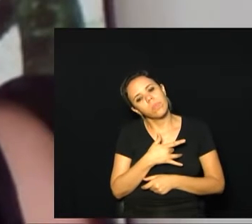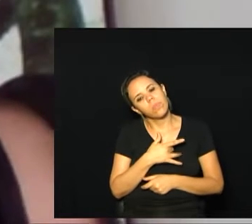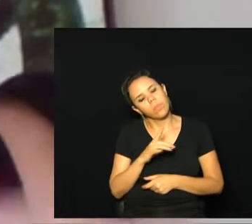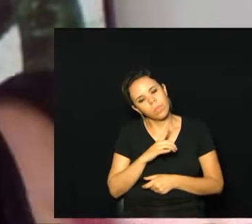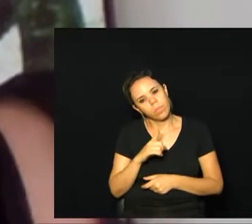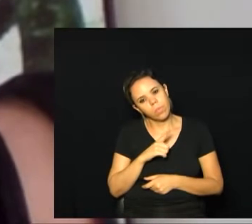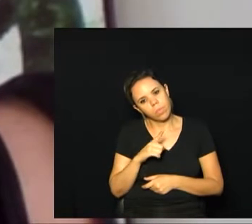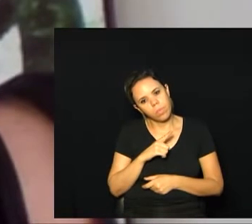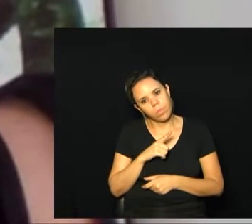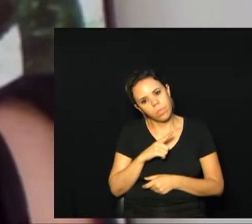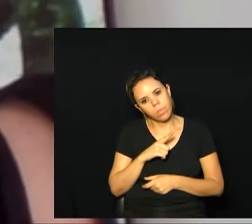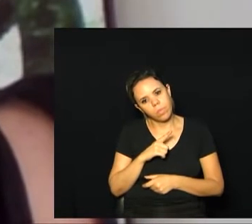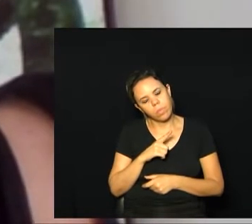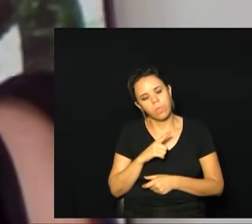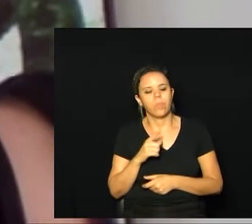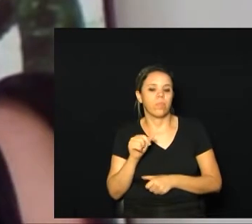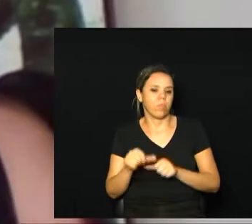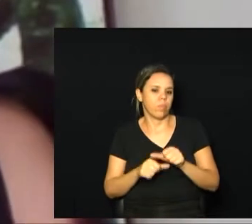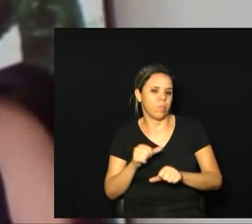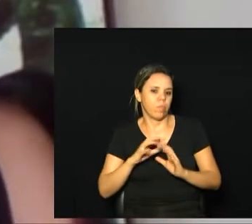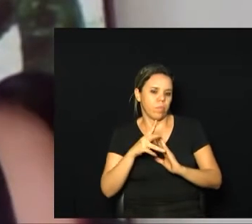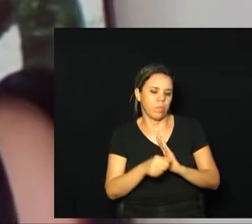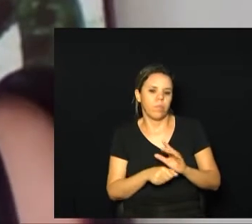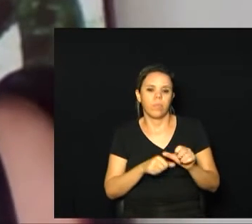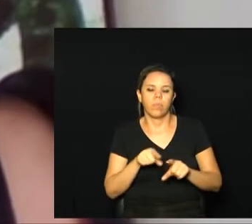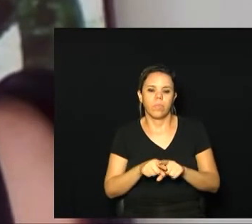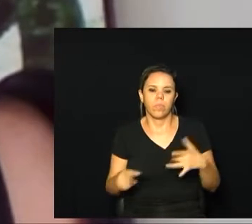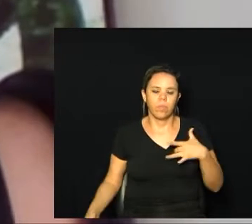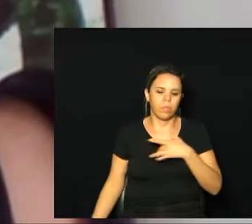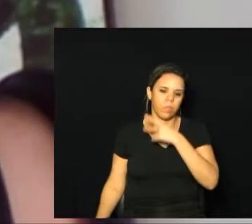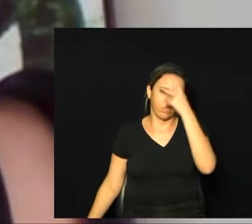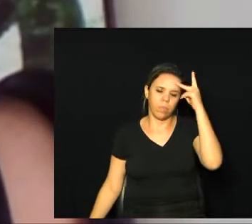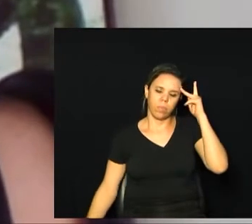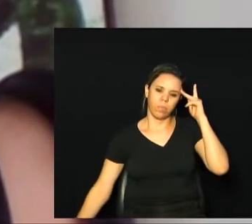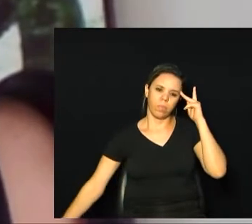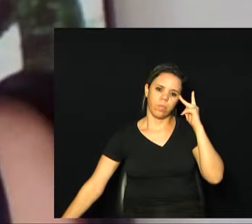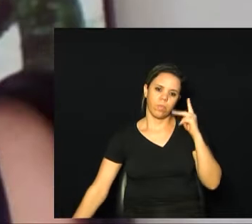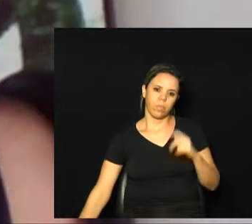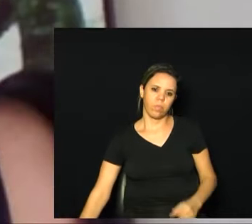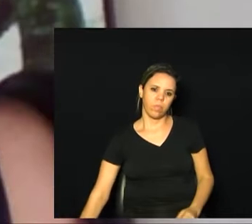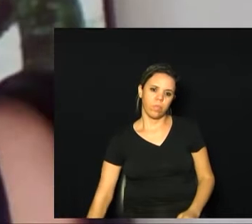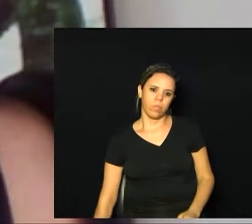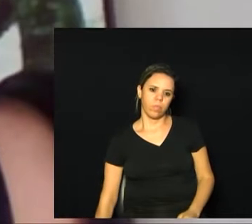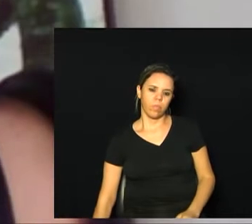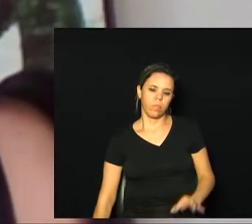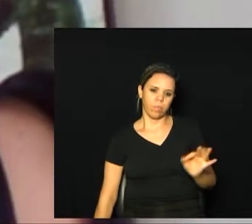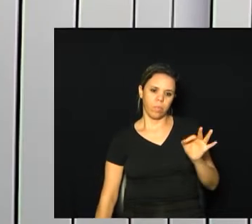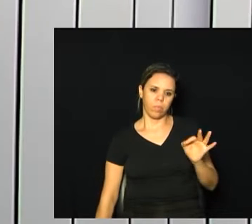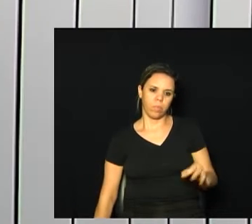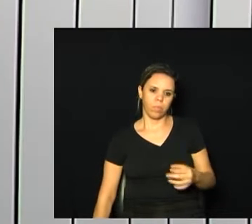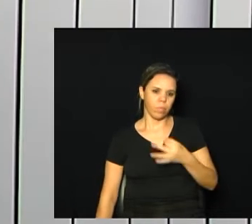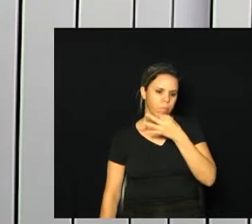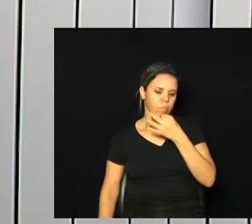interferência não só numa questão de impacto ambiental, mas também de saúde para a população de um modo geral. Sem dúvida. Na